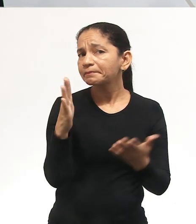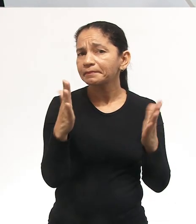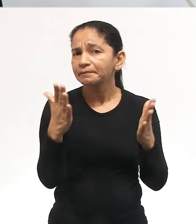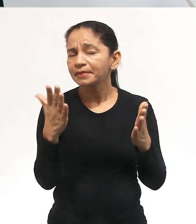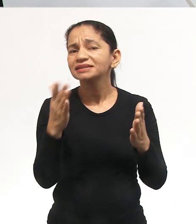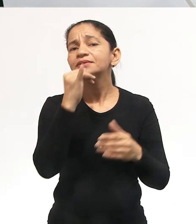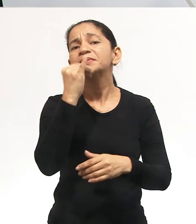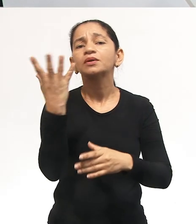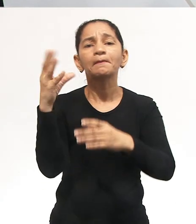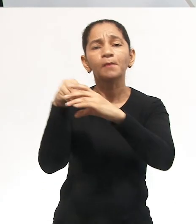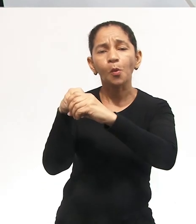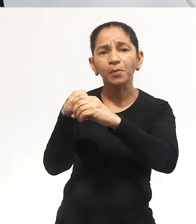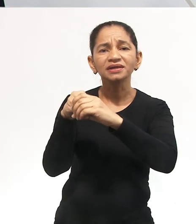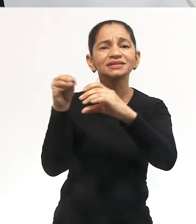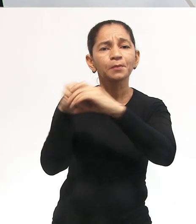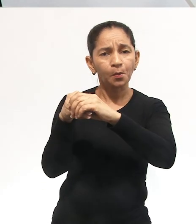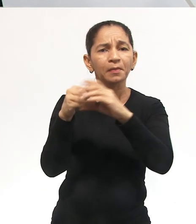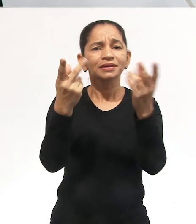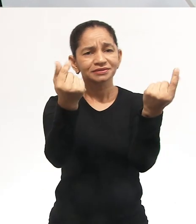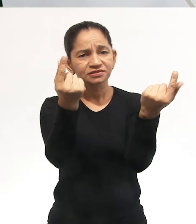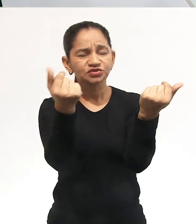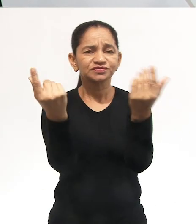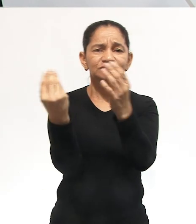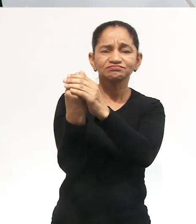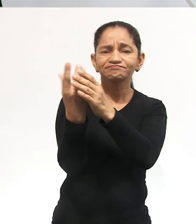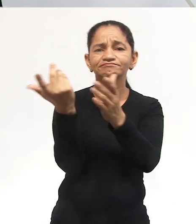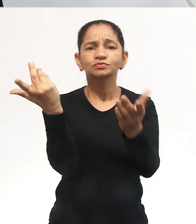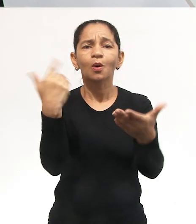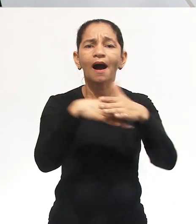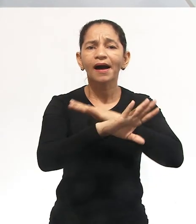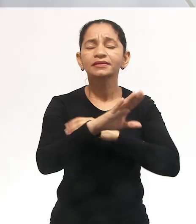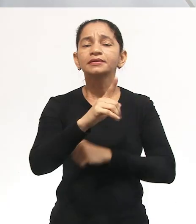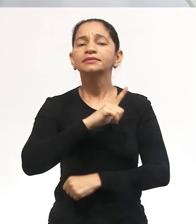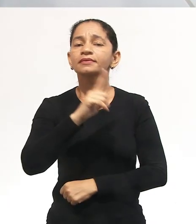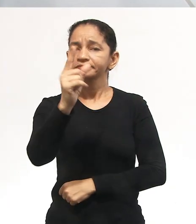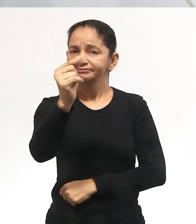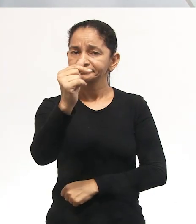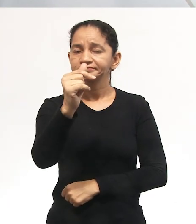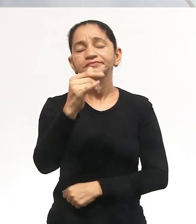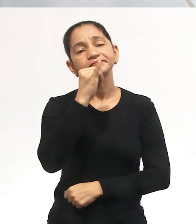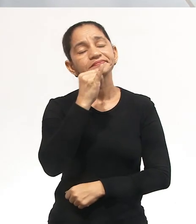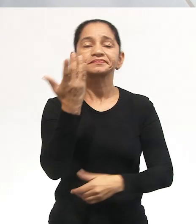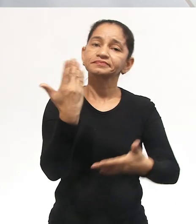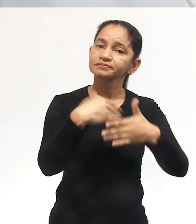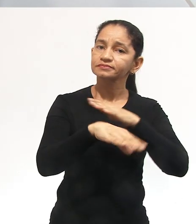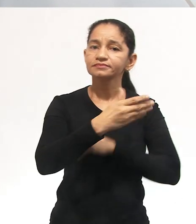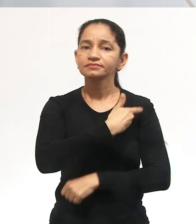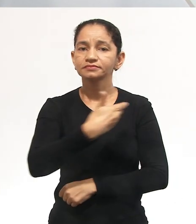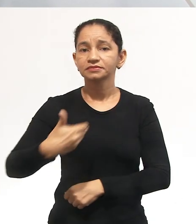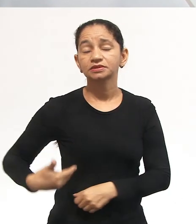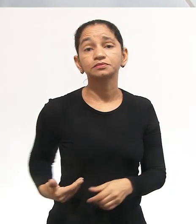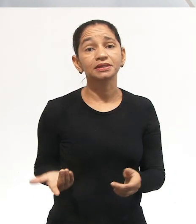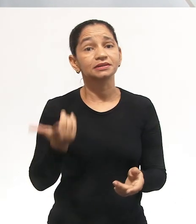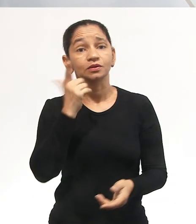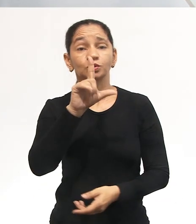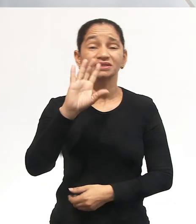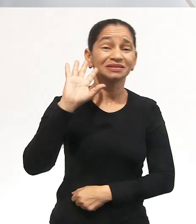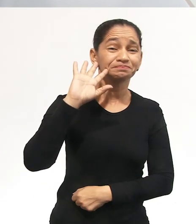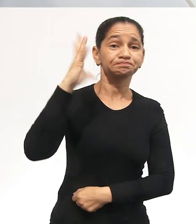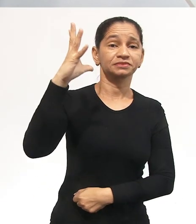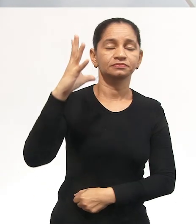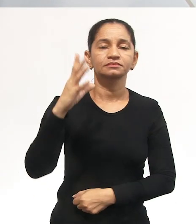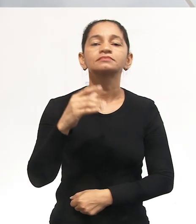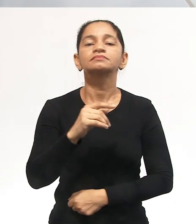um fundo, é como se a gente tivesse aquela nossa poupança, ou aquilo que a gente coloca um dinheirinho que o governo, como se o governo botasse dinheiro embaixo do colchão para